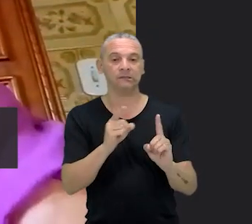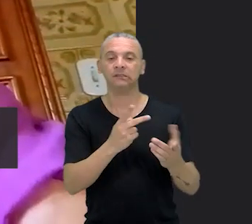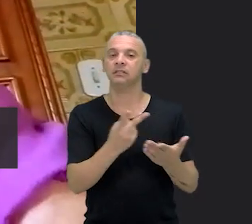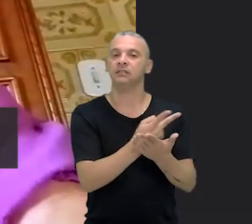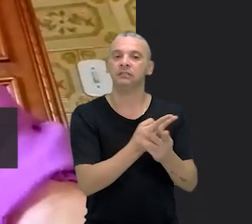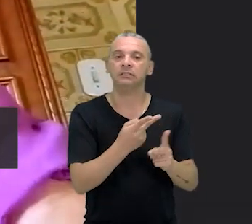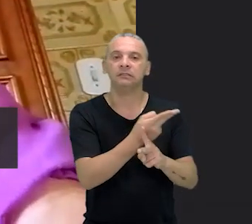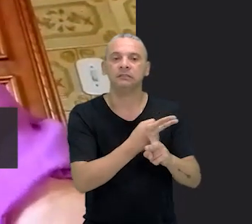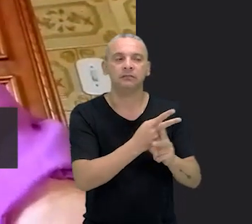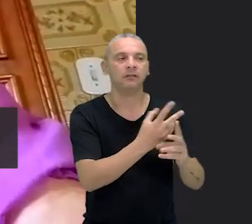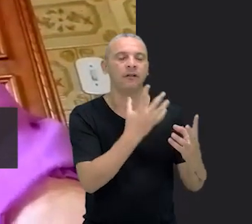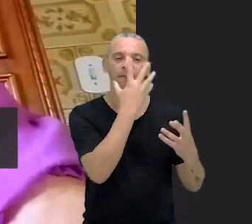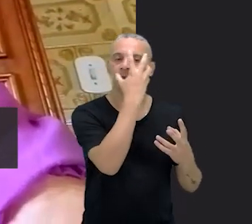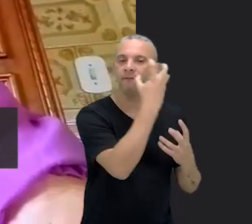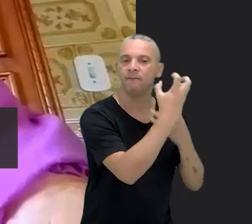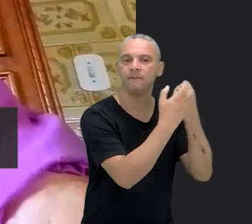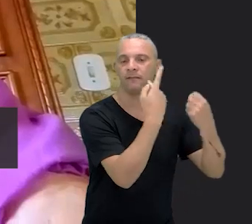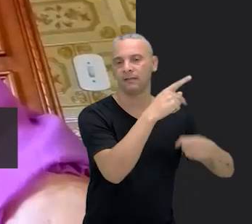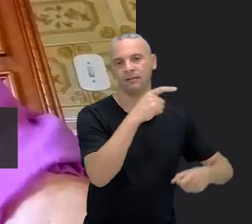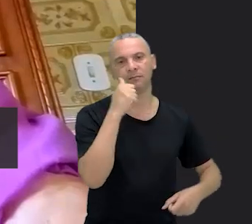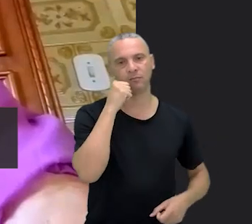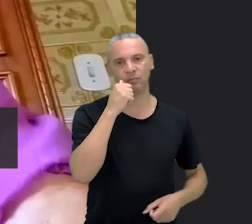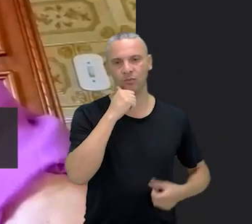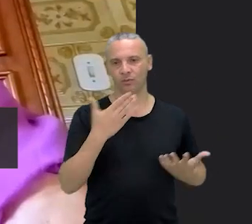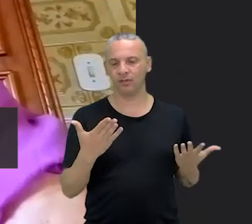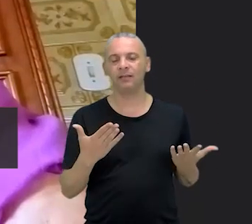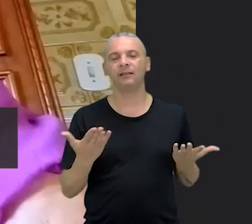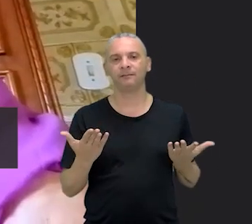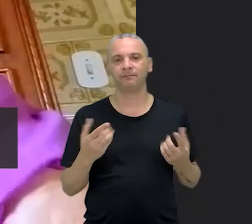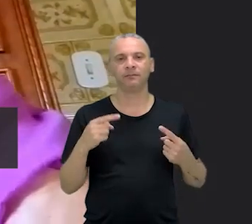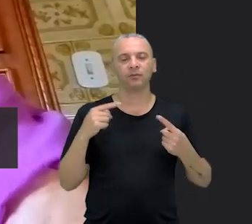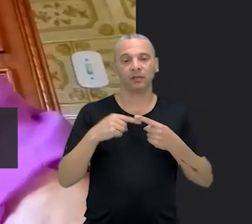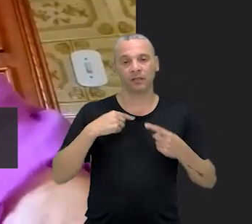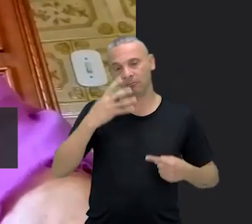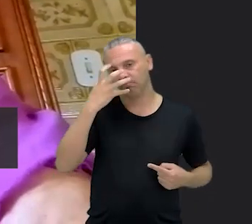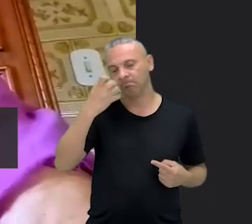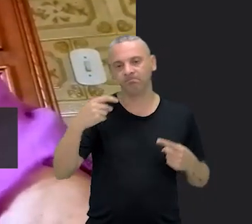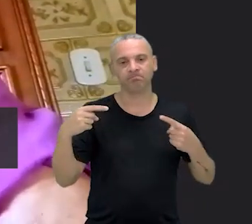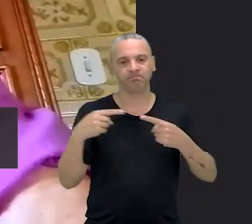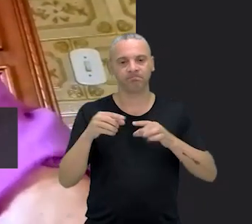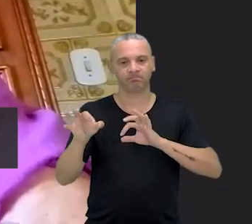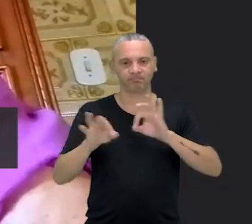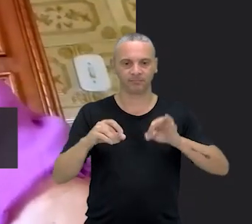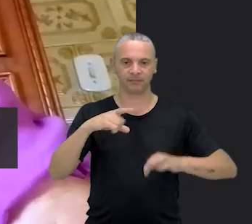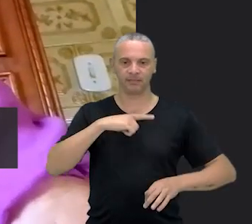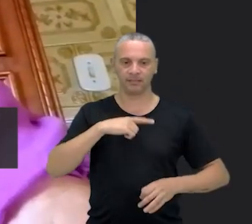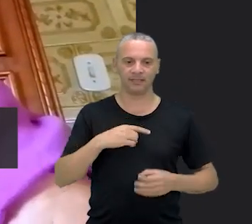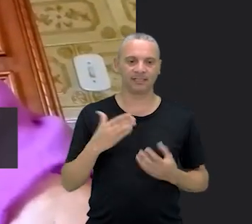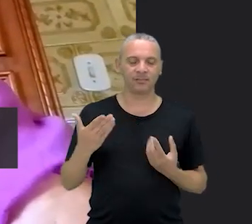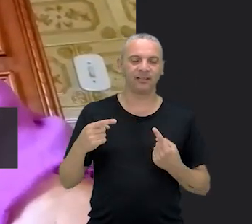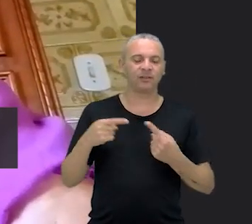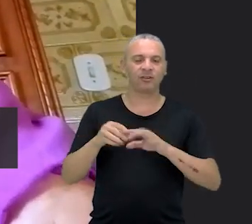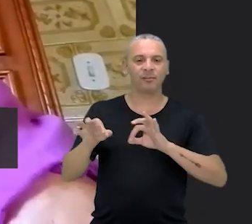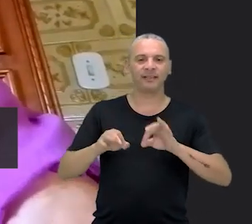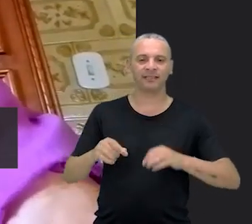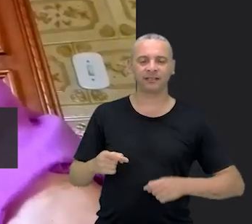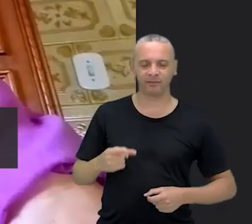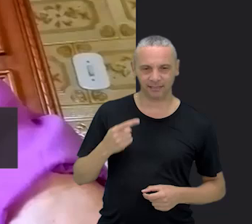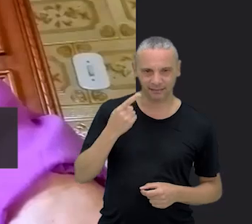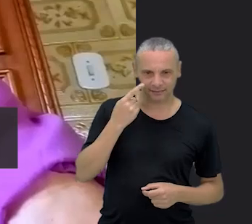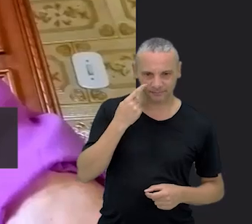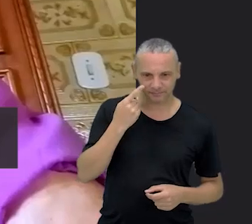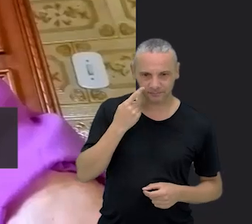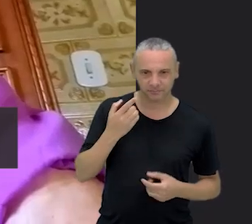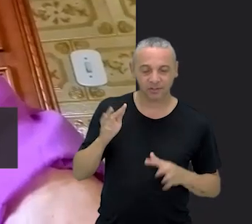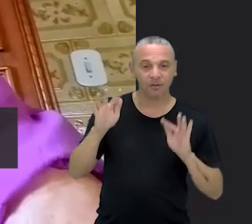realmente ele amava ela, né? Então, o que mais me chamou atenção foi isso. Foi no finalzinho, né, do livro que ela fala para